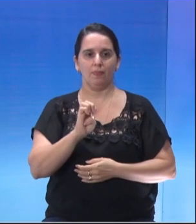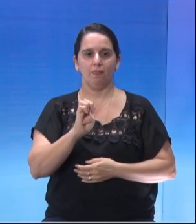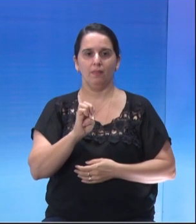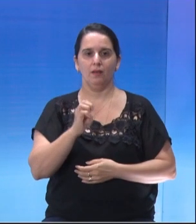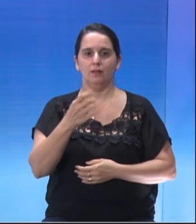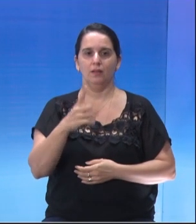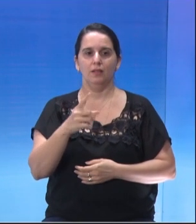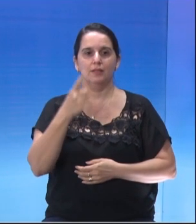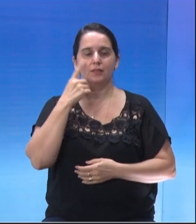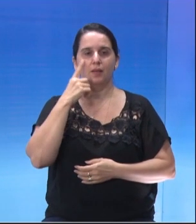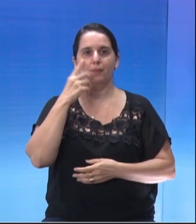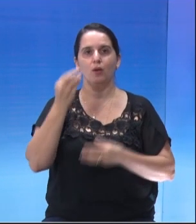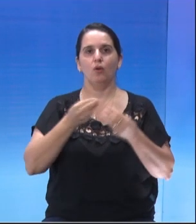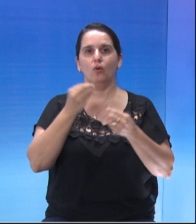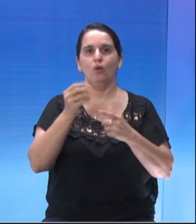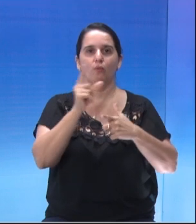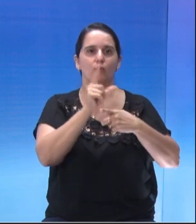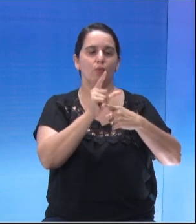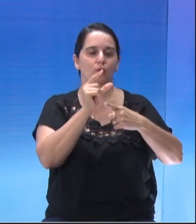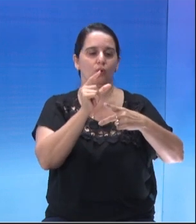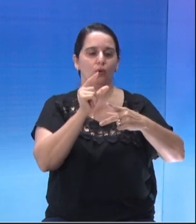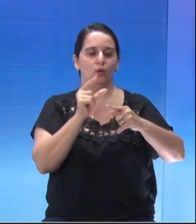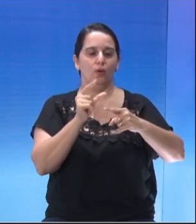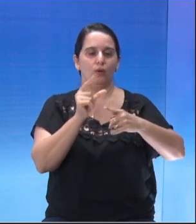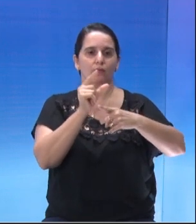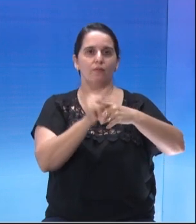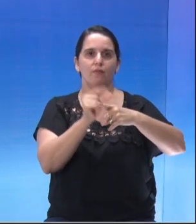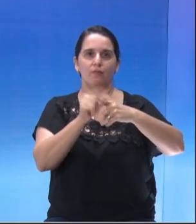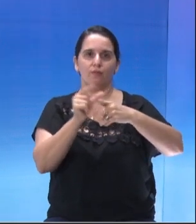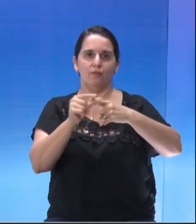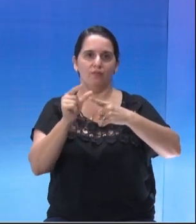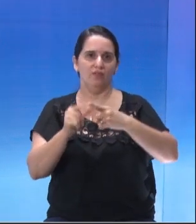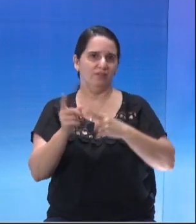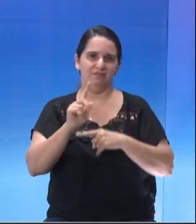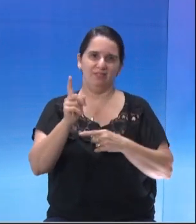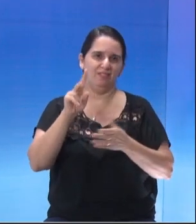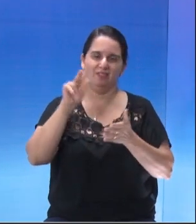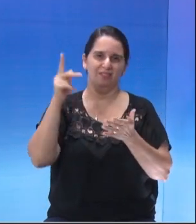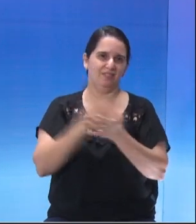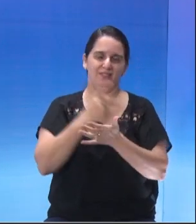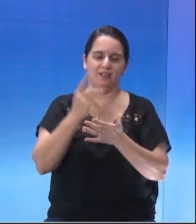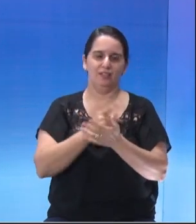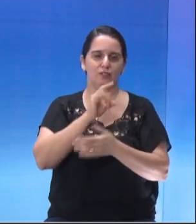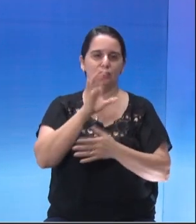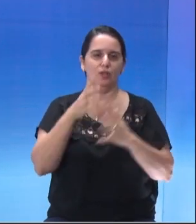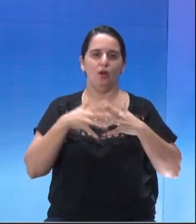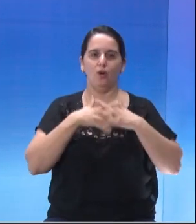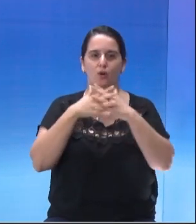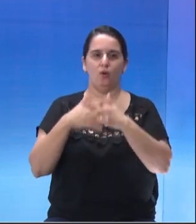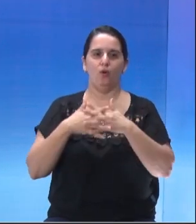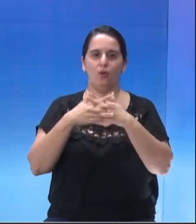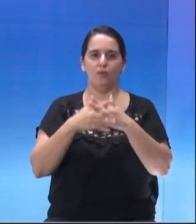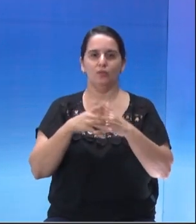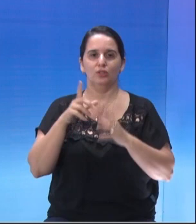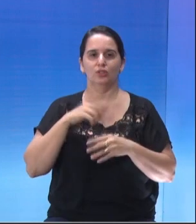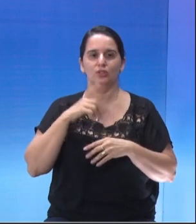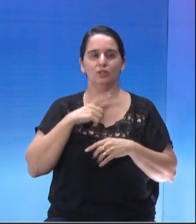não é identificação de sequências de fonemas. Gente, essa aí é totalmente fora, né? Isso aí é só para confundir, porque